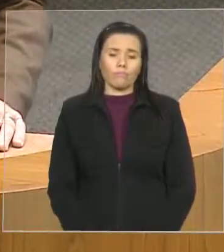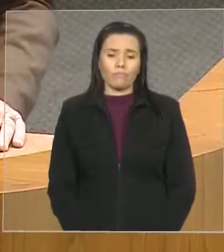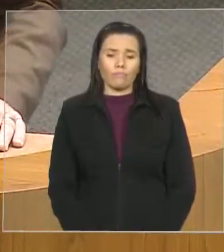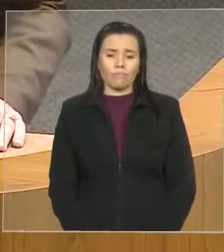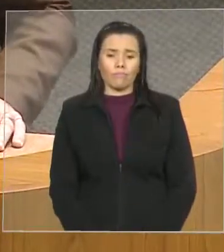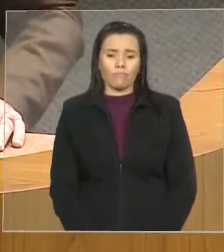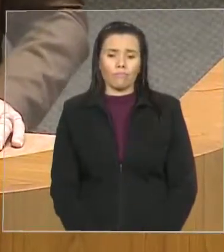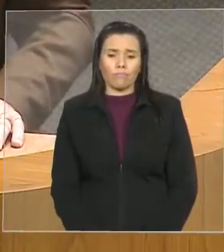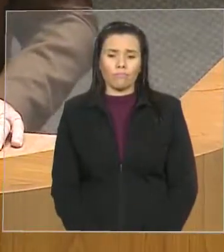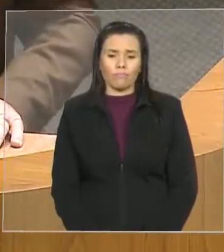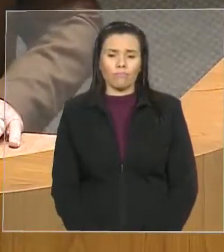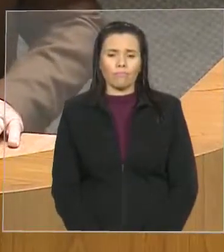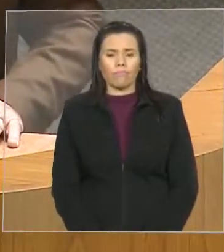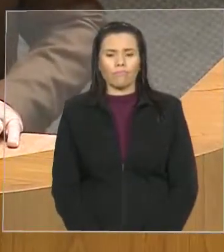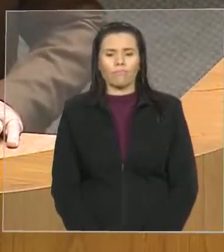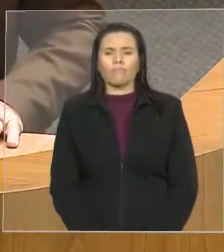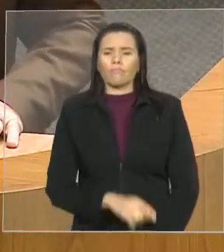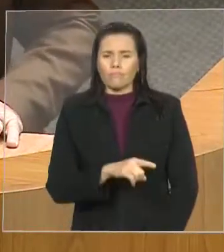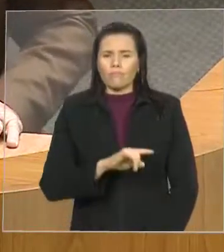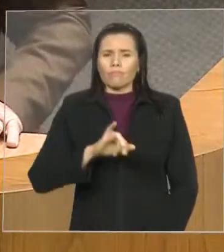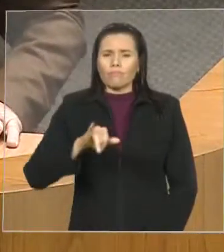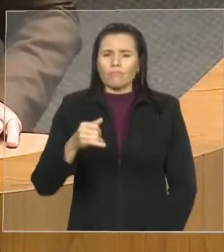Municipal.